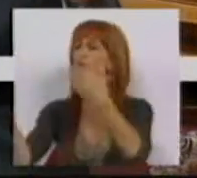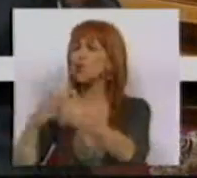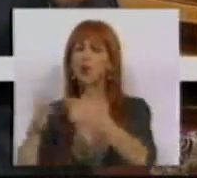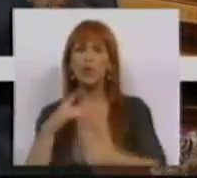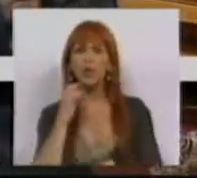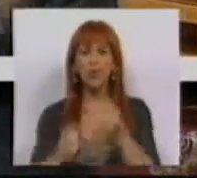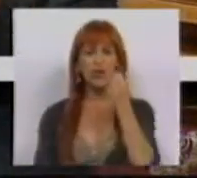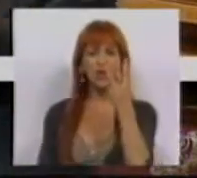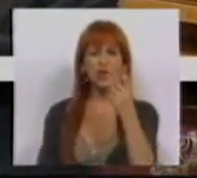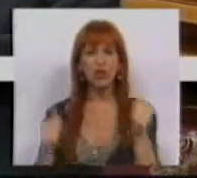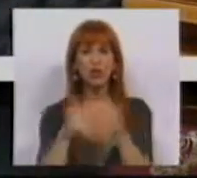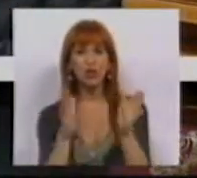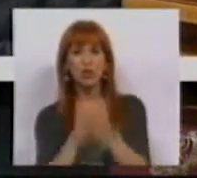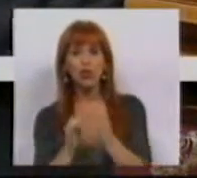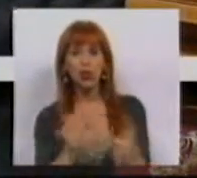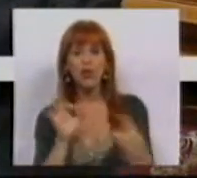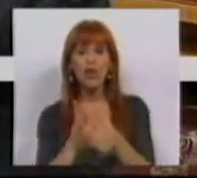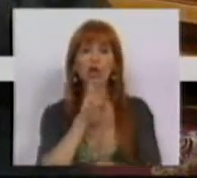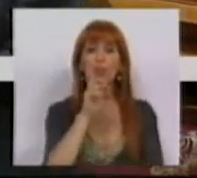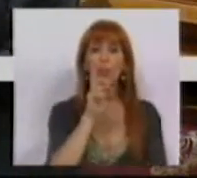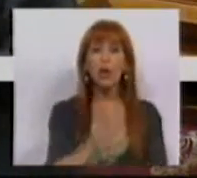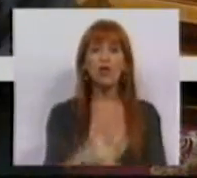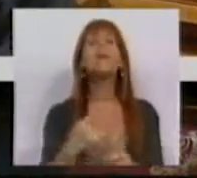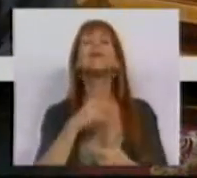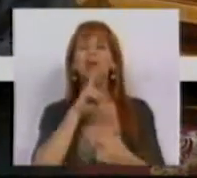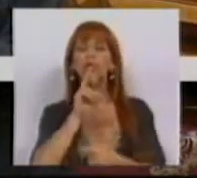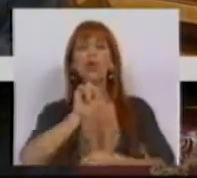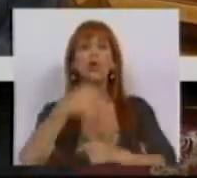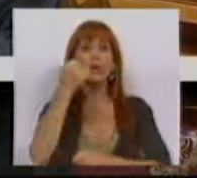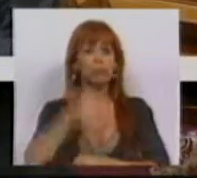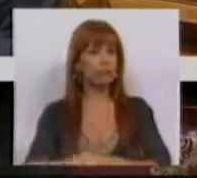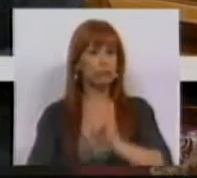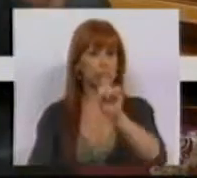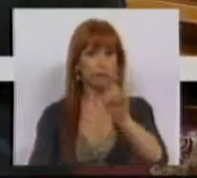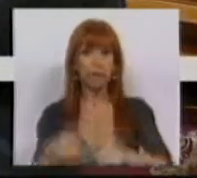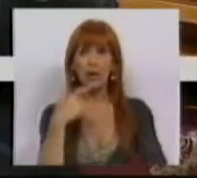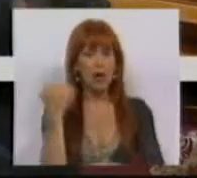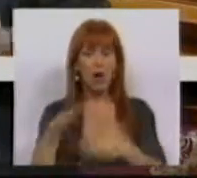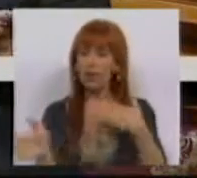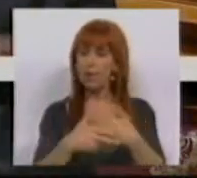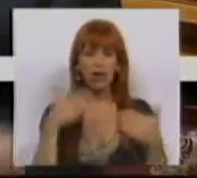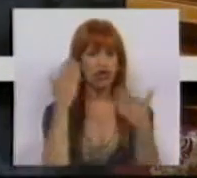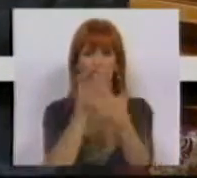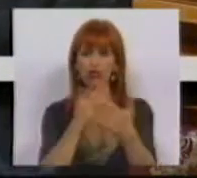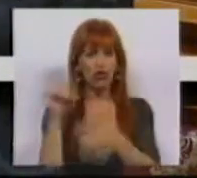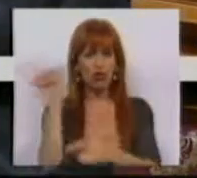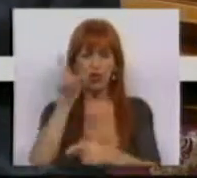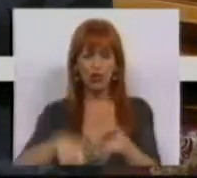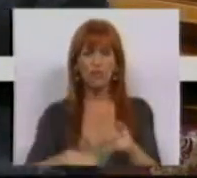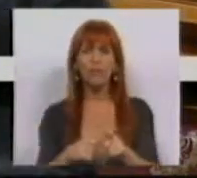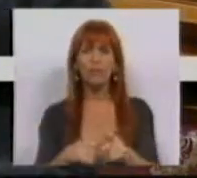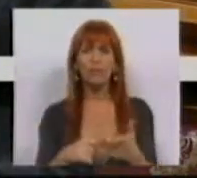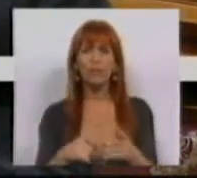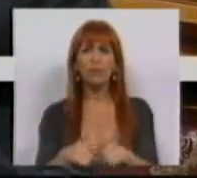Três perguntas. Todas elas têm uma resposta e a resposta é não. Não se encerram escolas